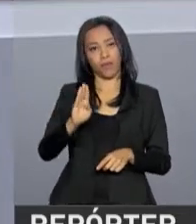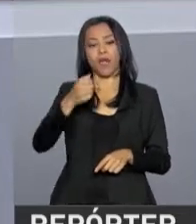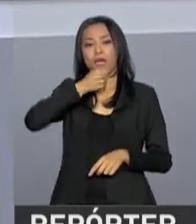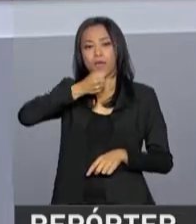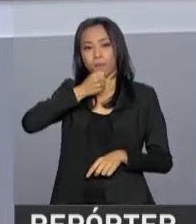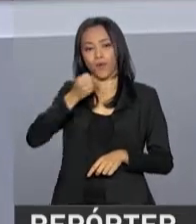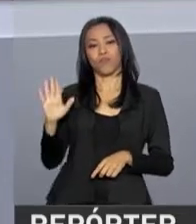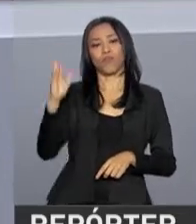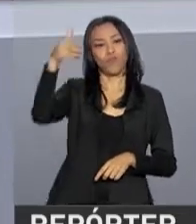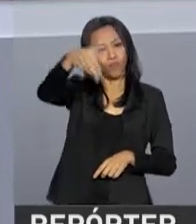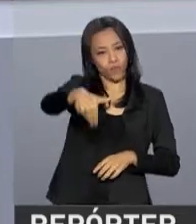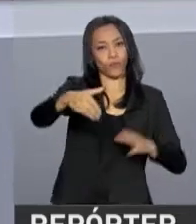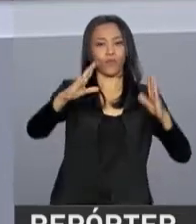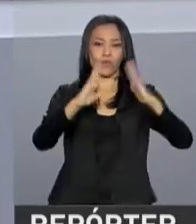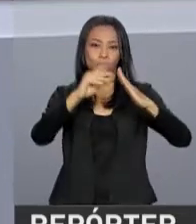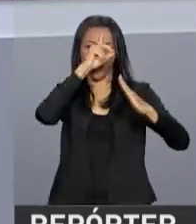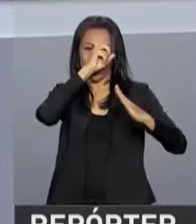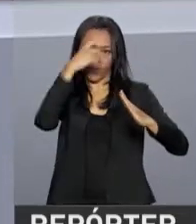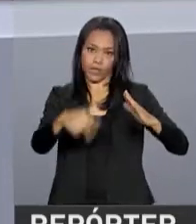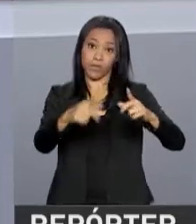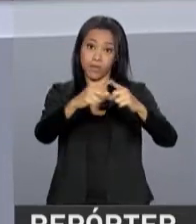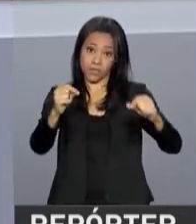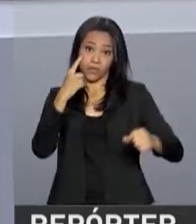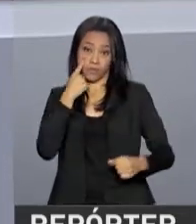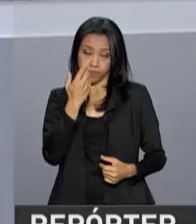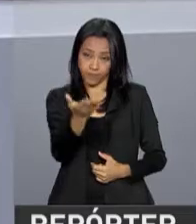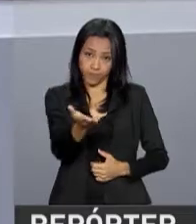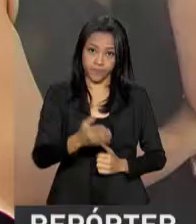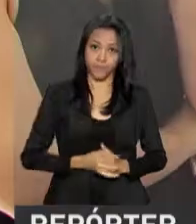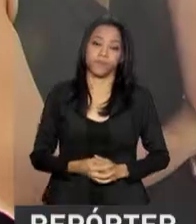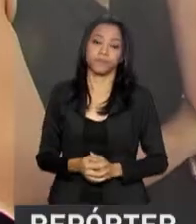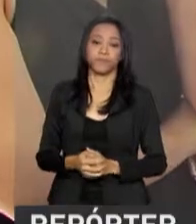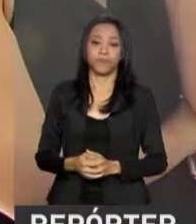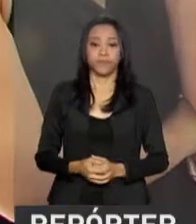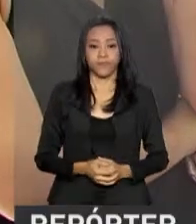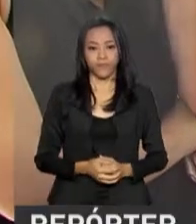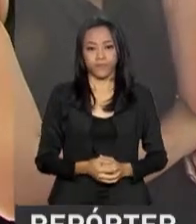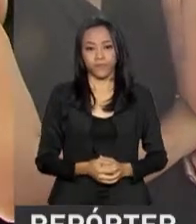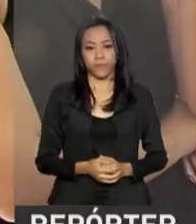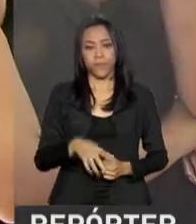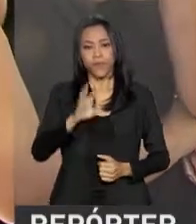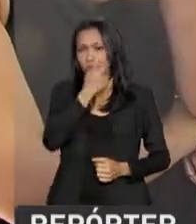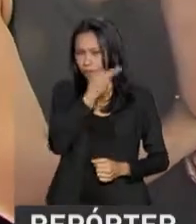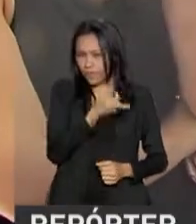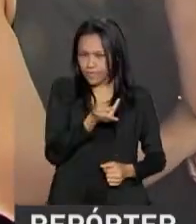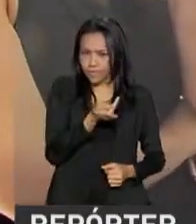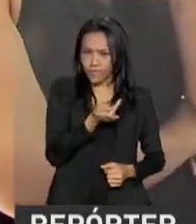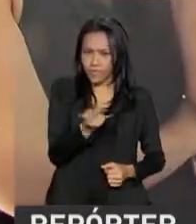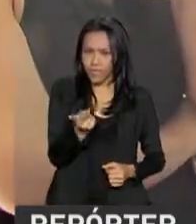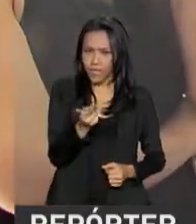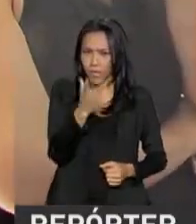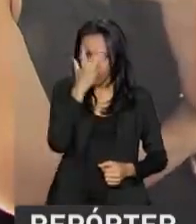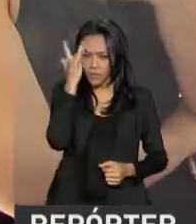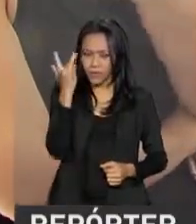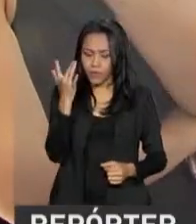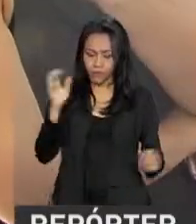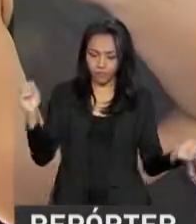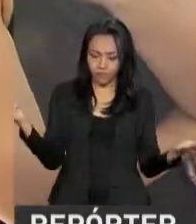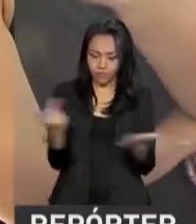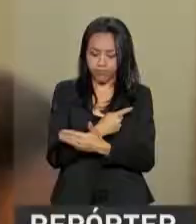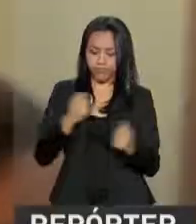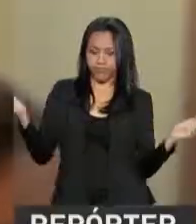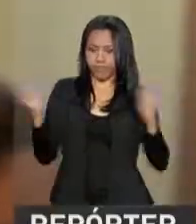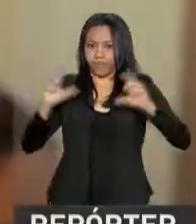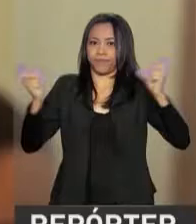em um posto de saúde aqui do distrito federal uma visita que ninguém quer receber e